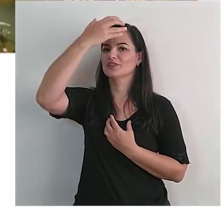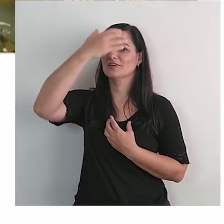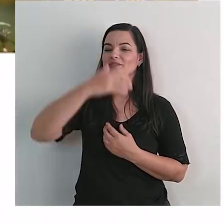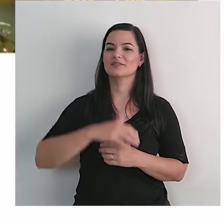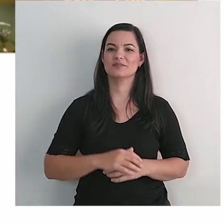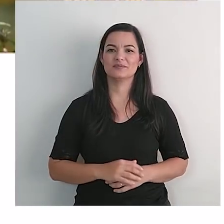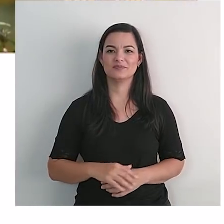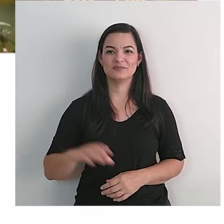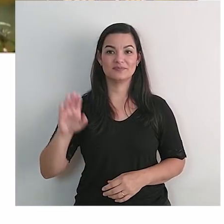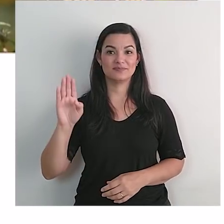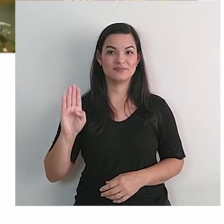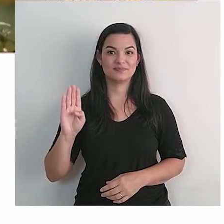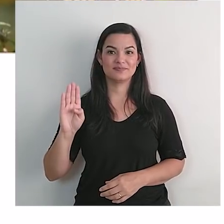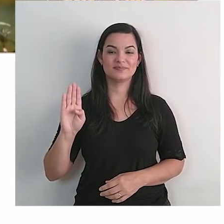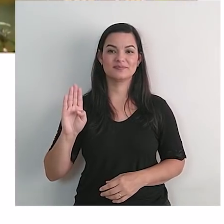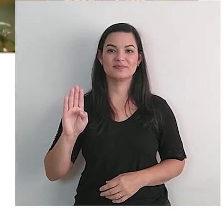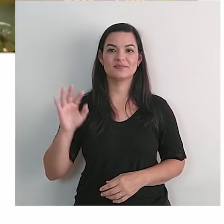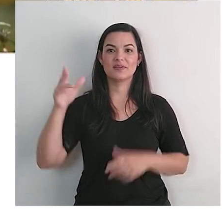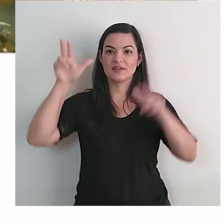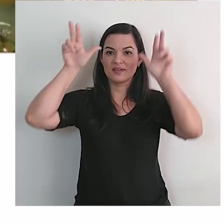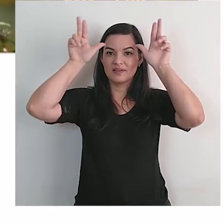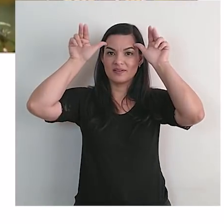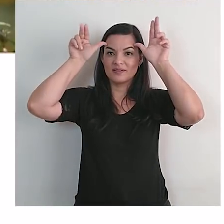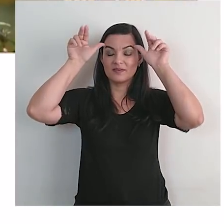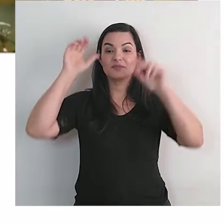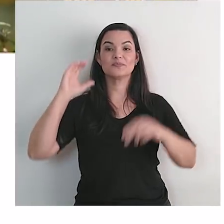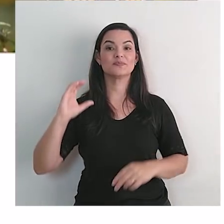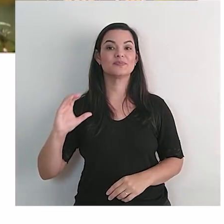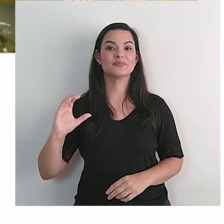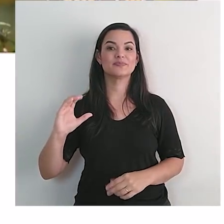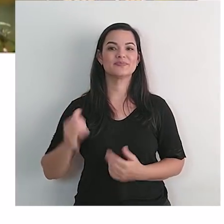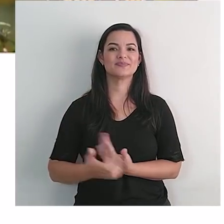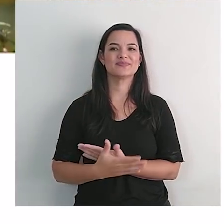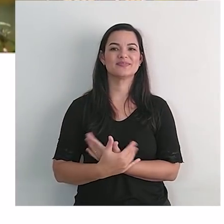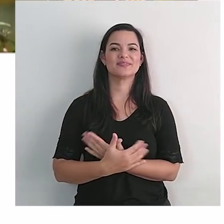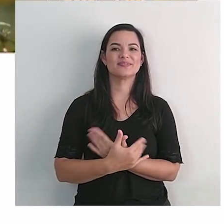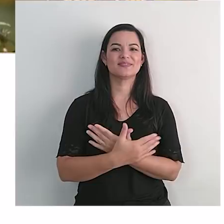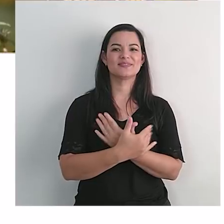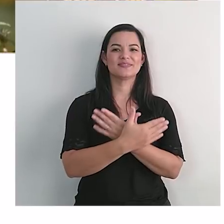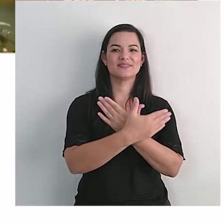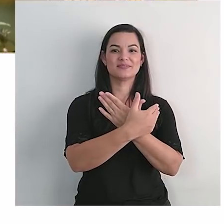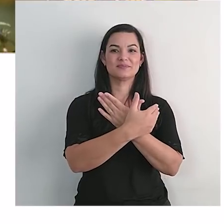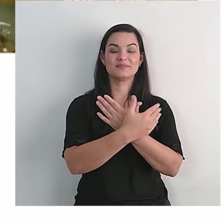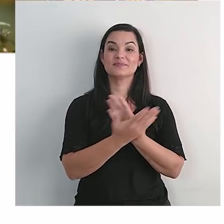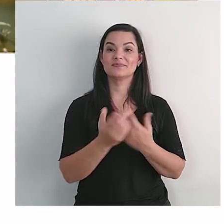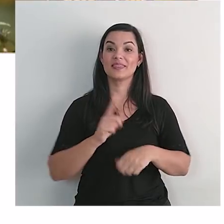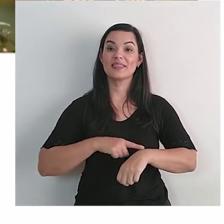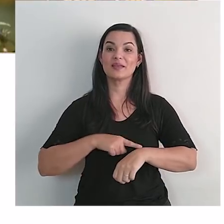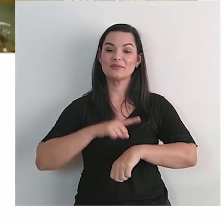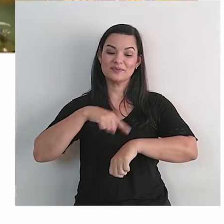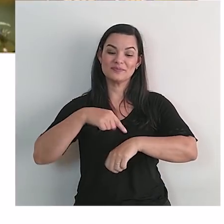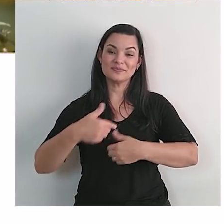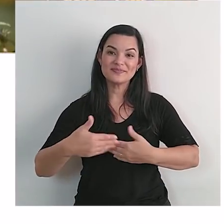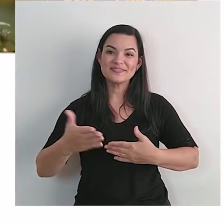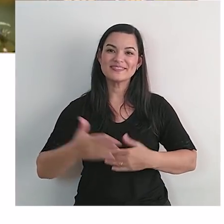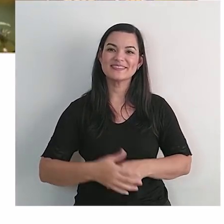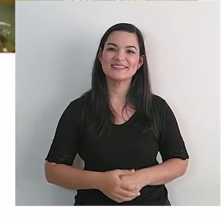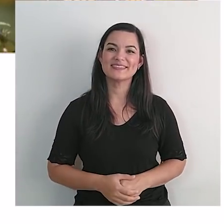girafa. Alternativa B, cavalo. Alternativa C, borboleta. Tempo para